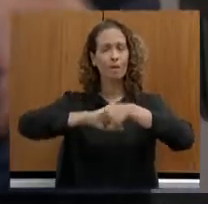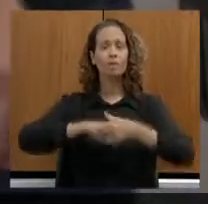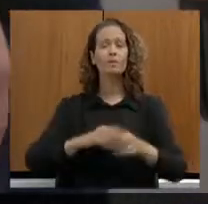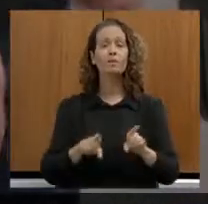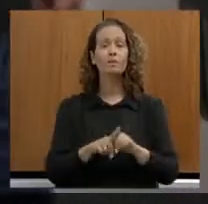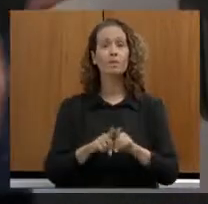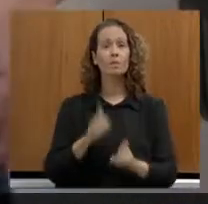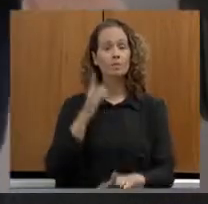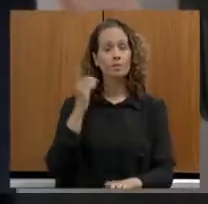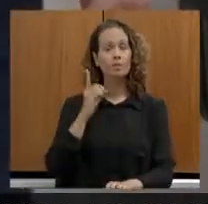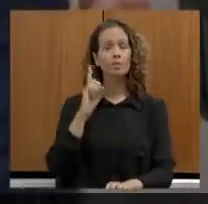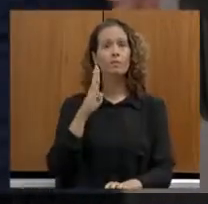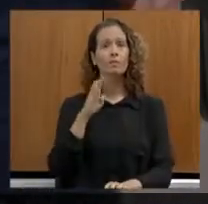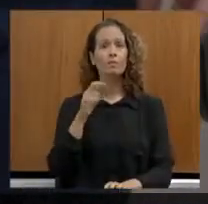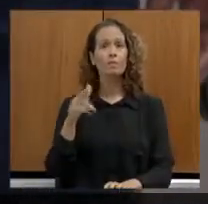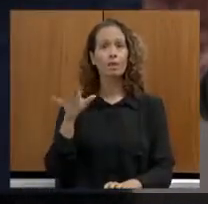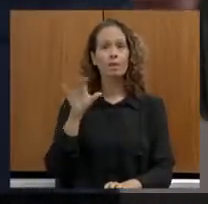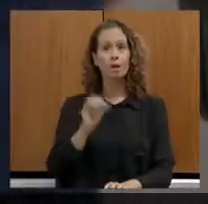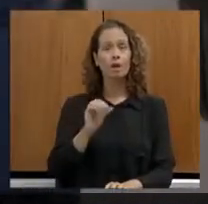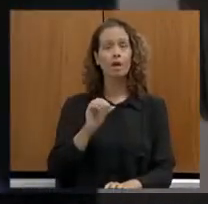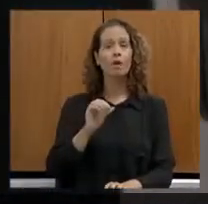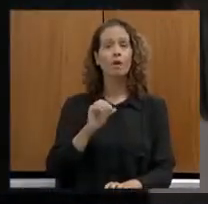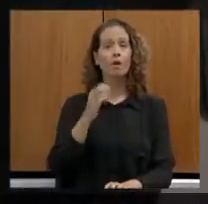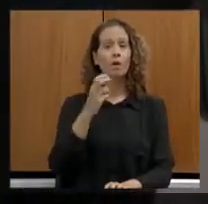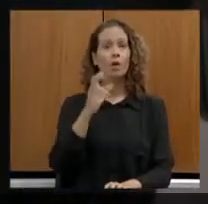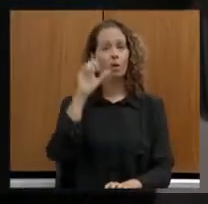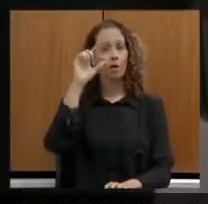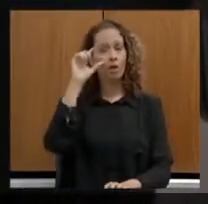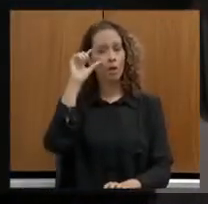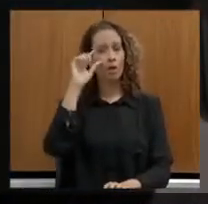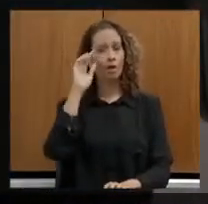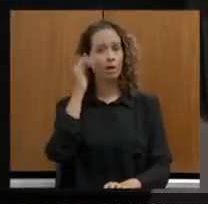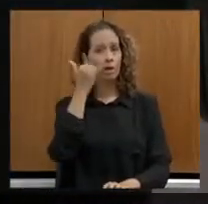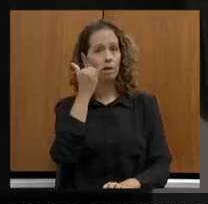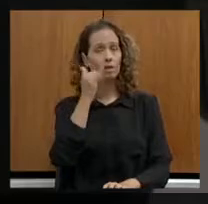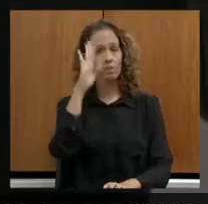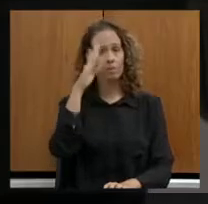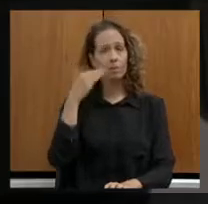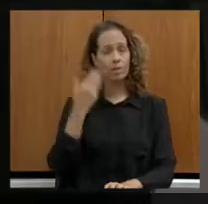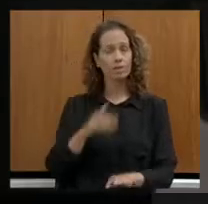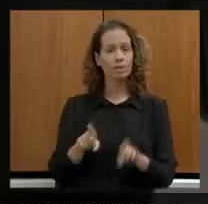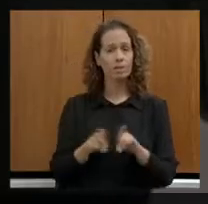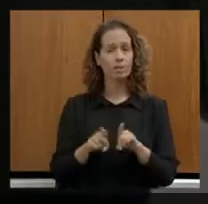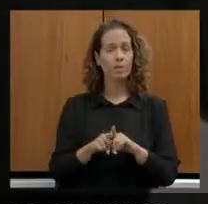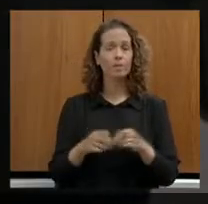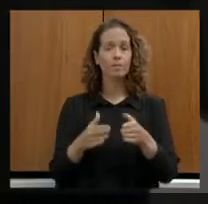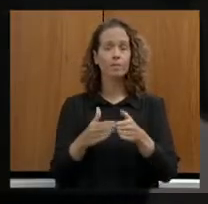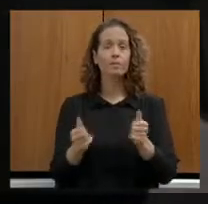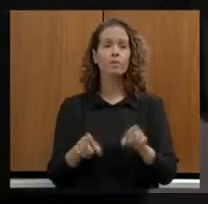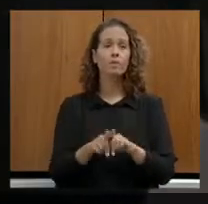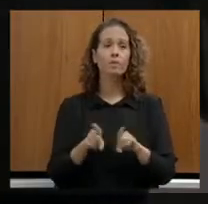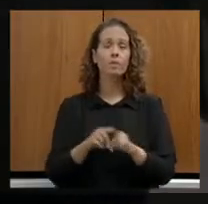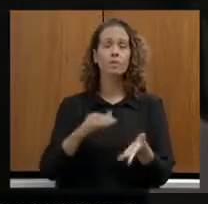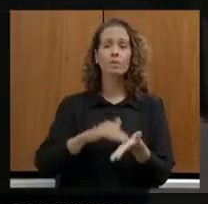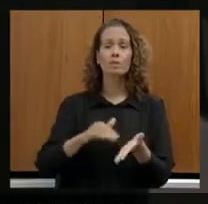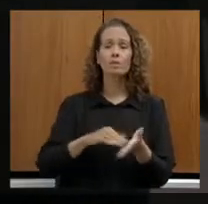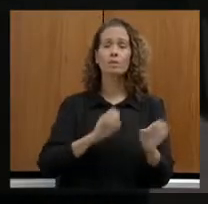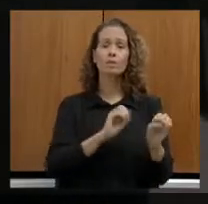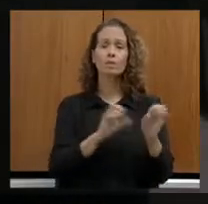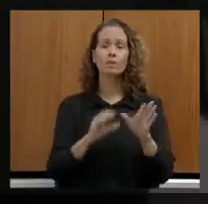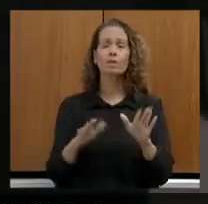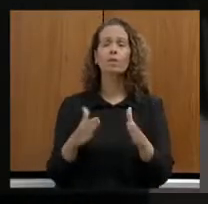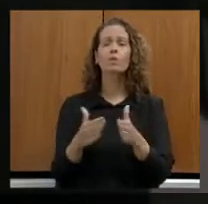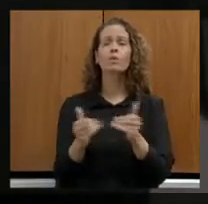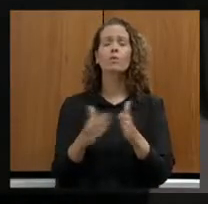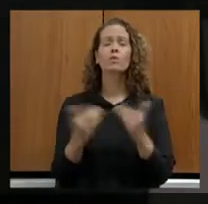Betão Professor Cleiton Beatriz Cerqueira e que alimentos como estão requer que seja encaminhada à secretaria estado educação pediu